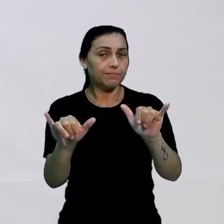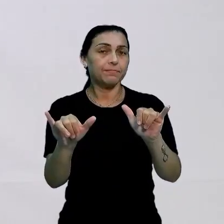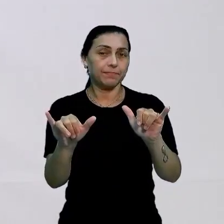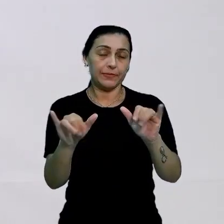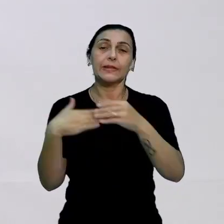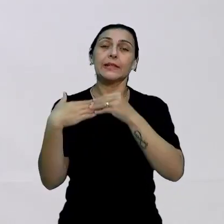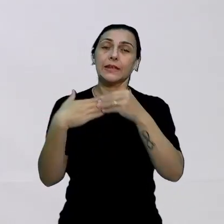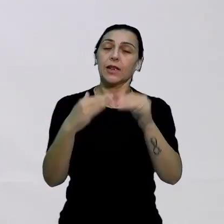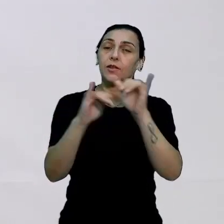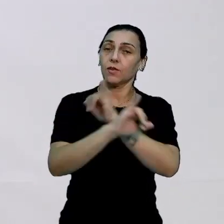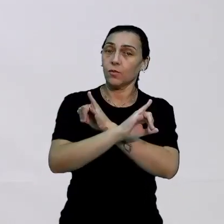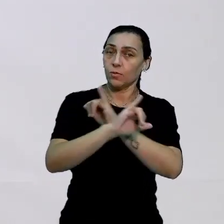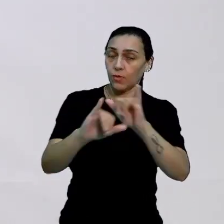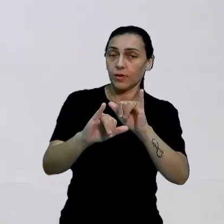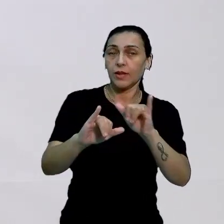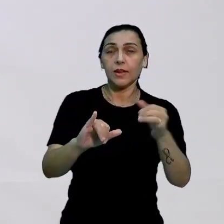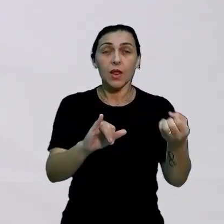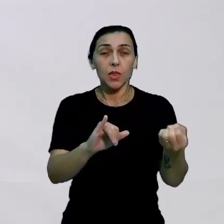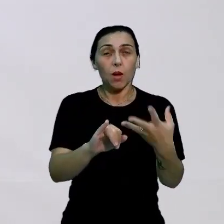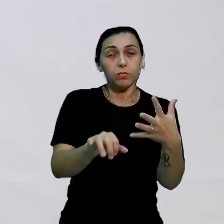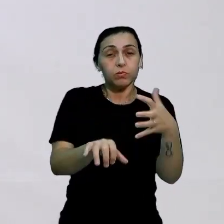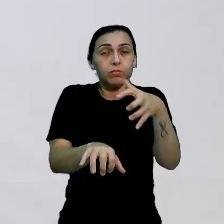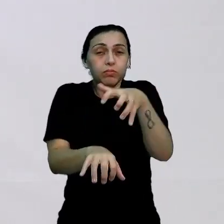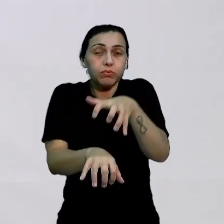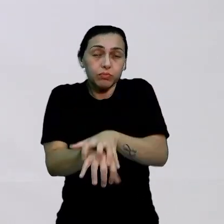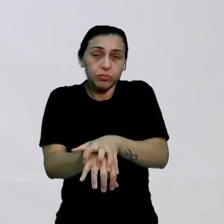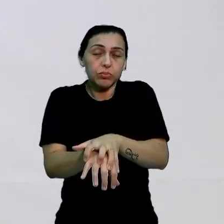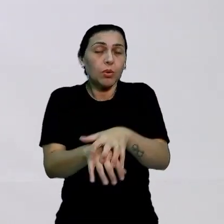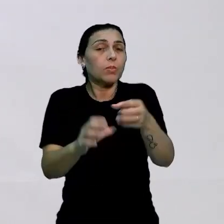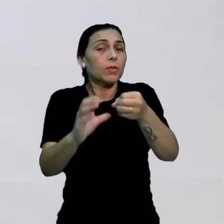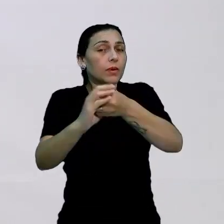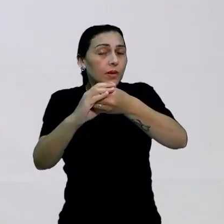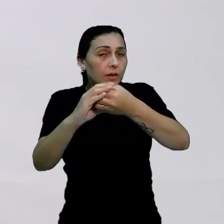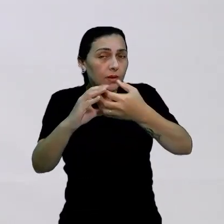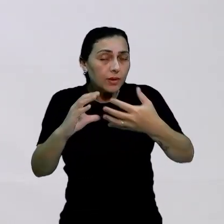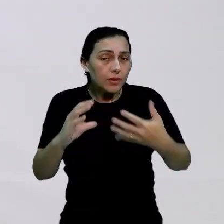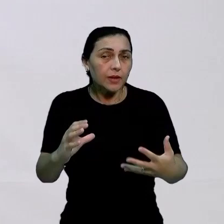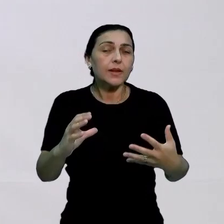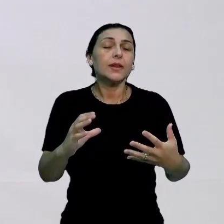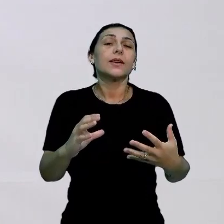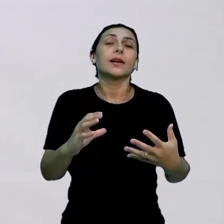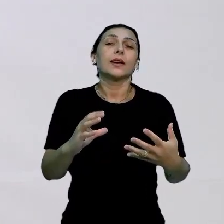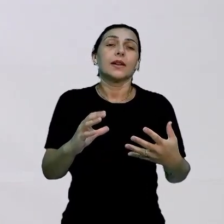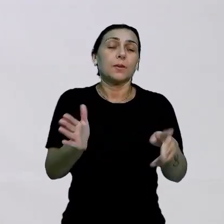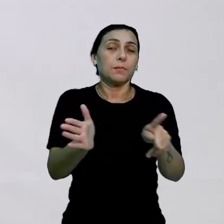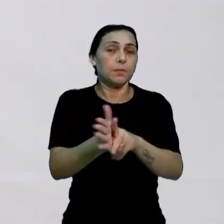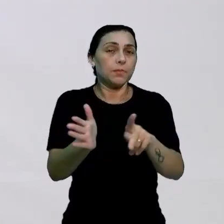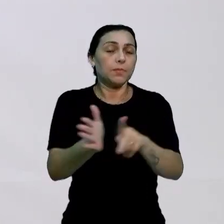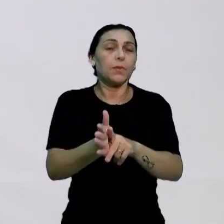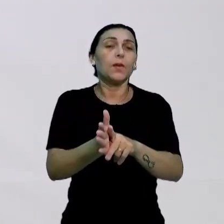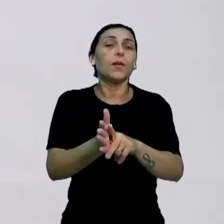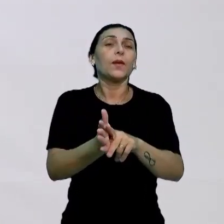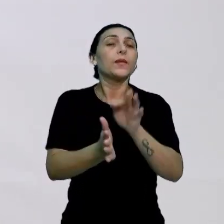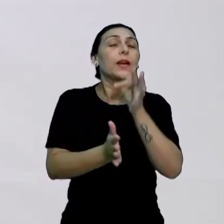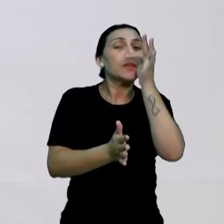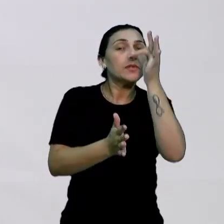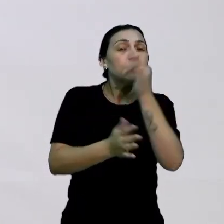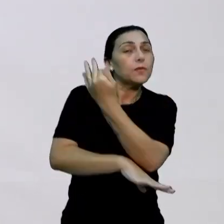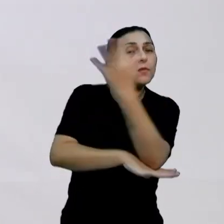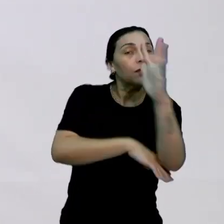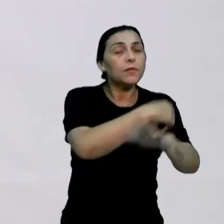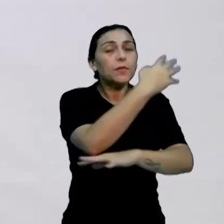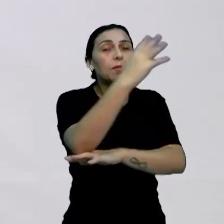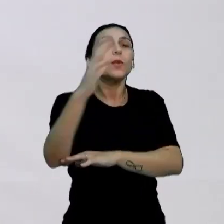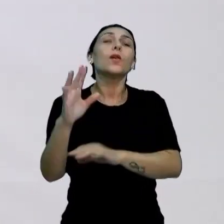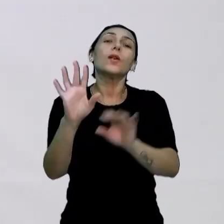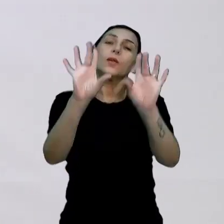trará informações sobre a nova colônia, sobre características físicas, de fauna, da flora, descrição